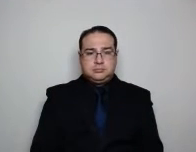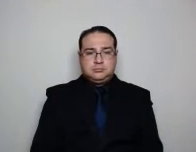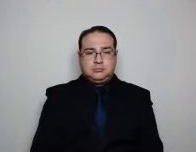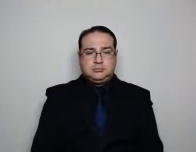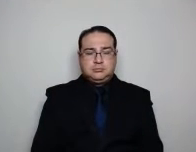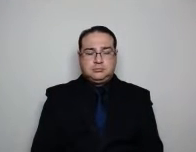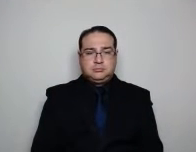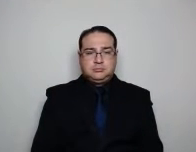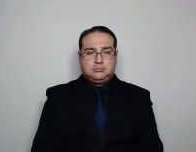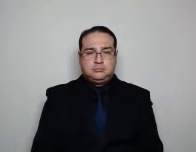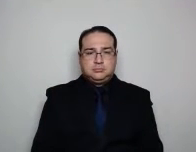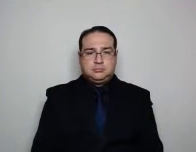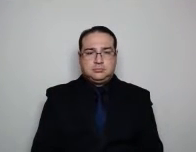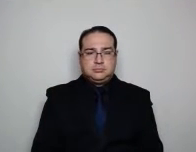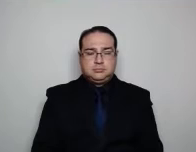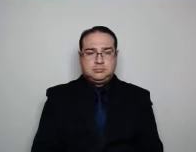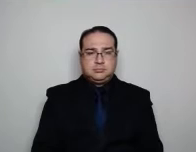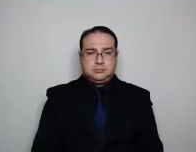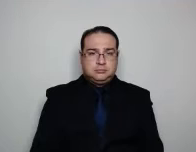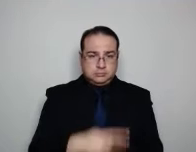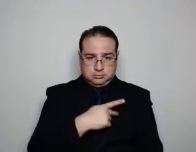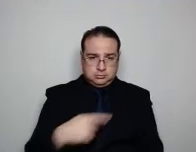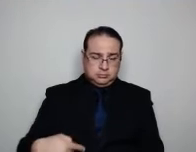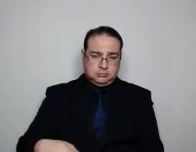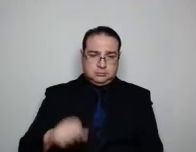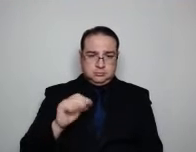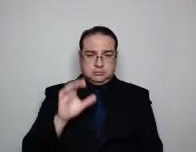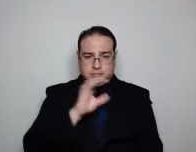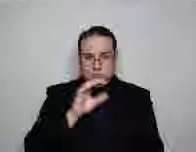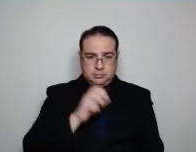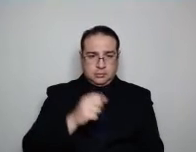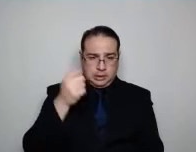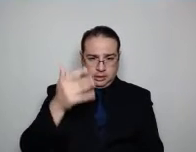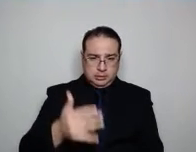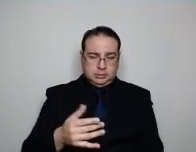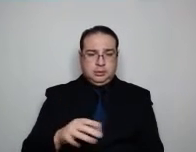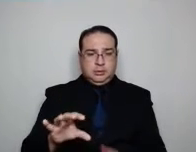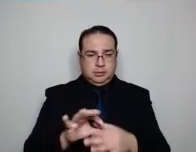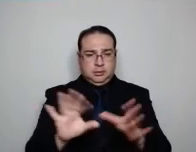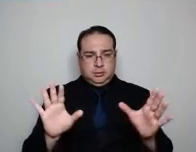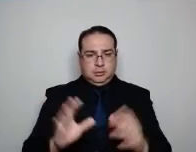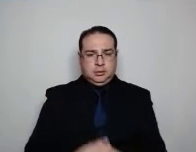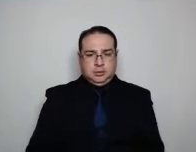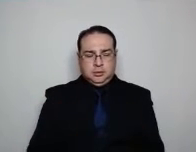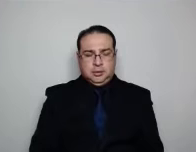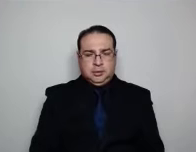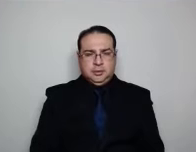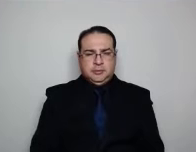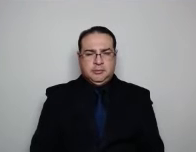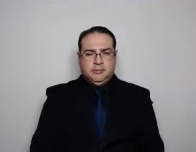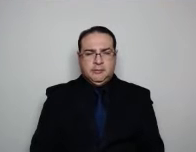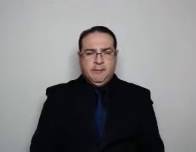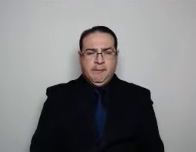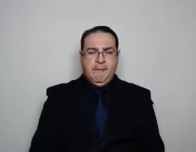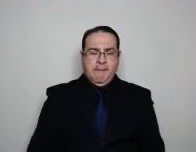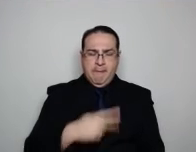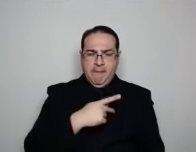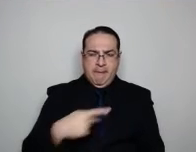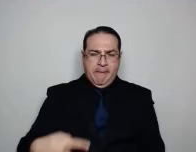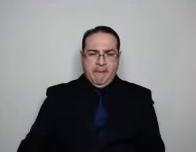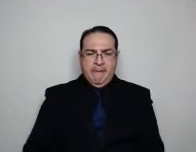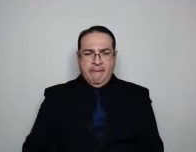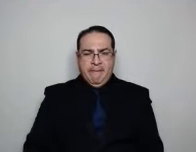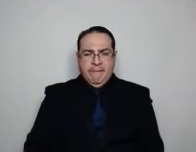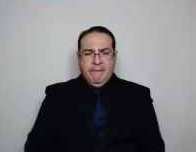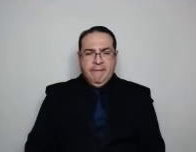Meu presidente, eu posso fazer uma rápida... Pode ficar à vontade, Eduardo. Pois não. Presidente, ainda